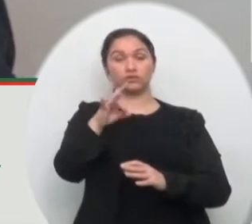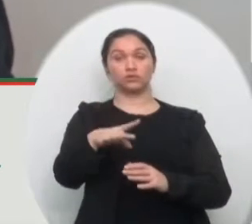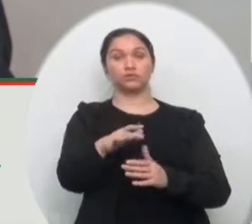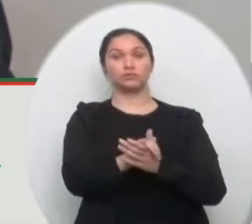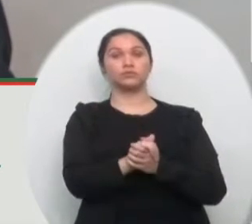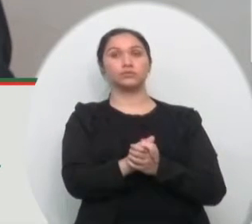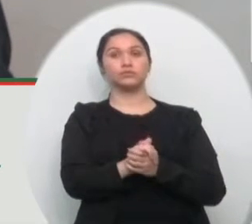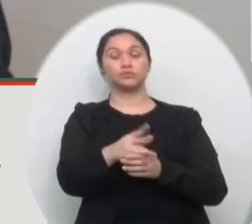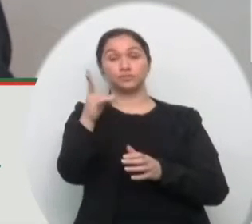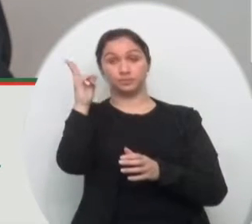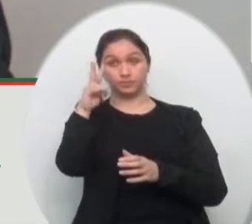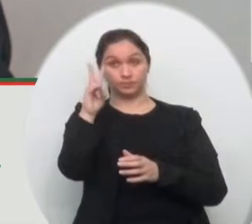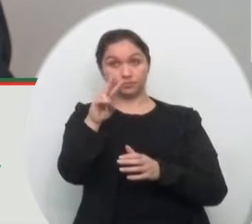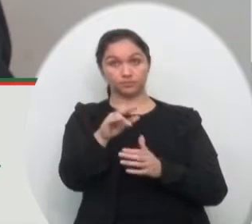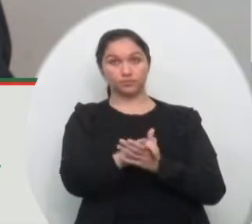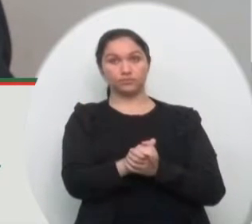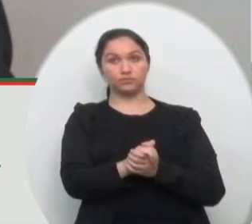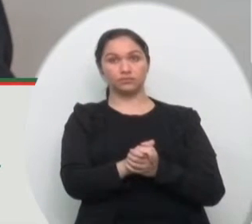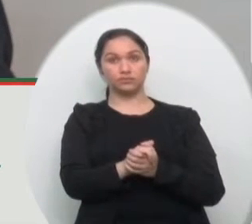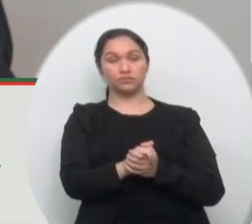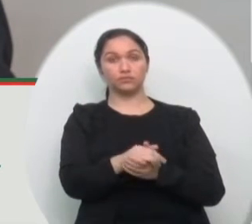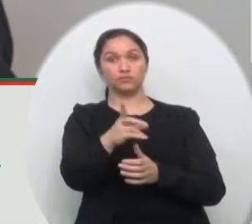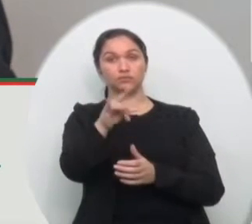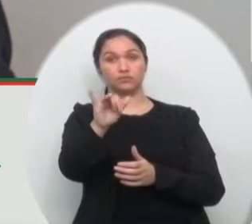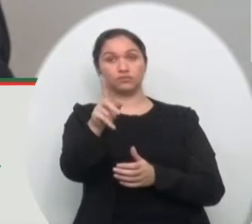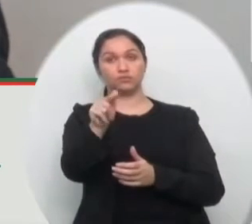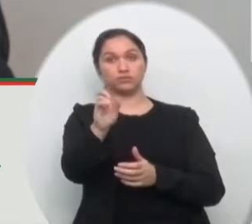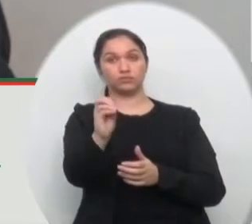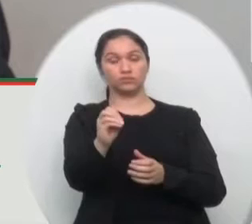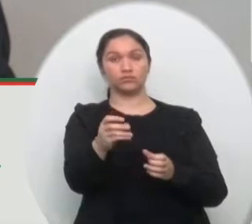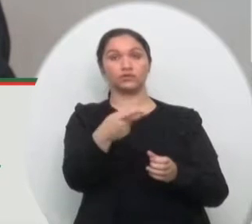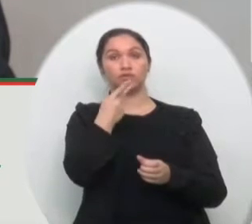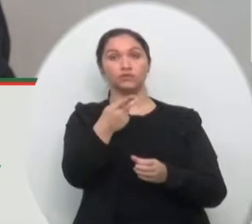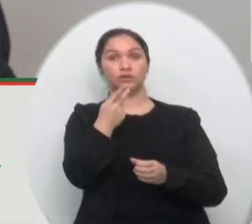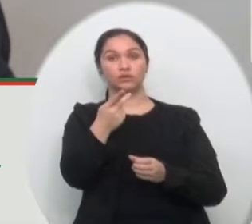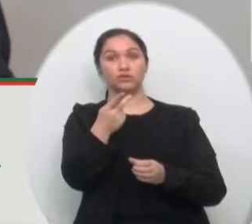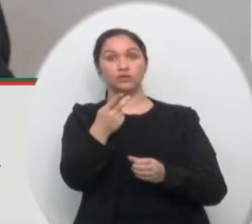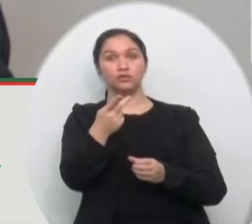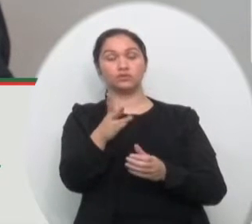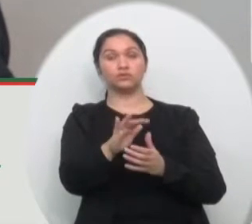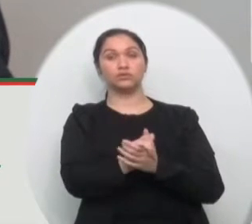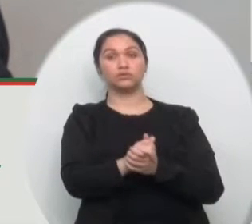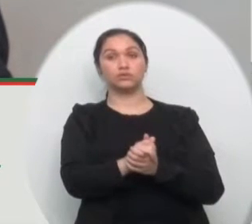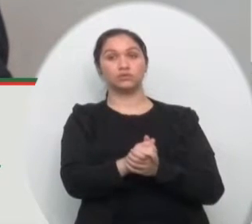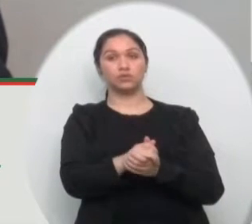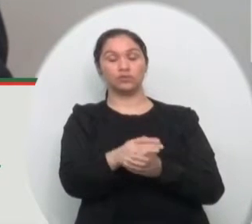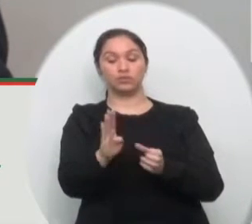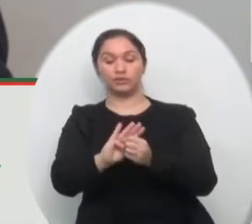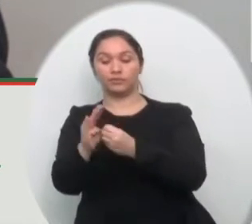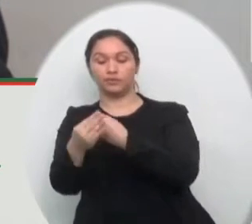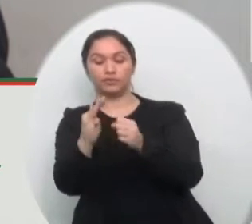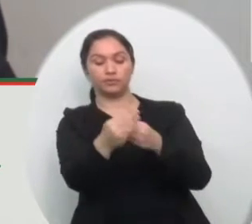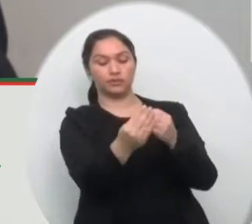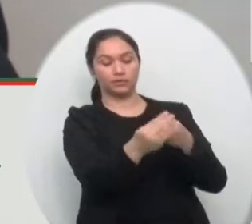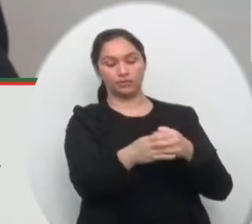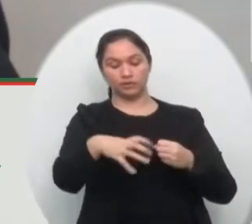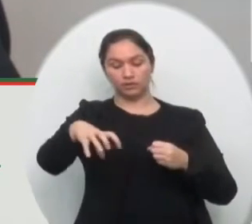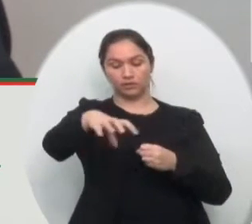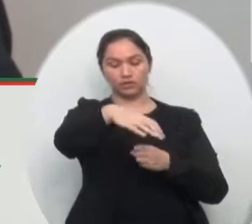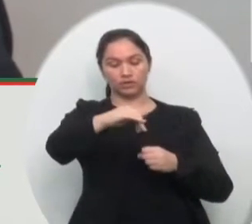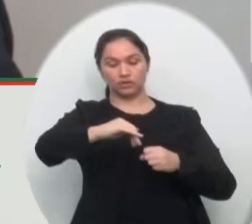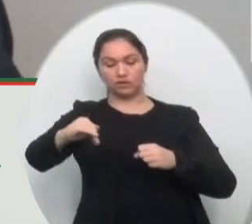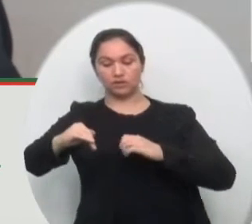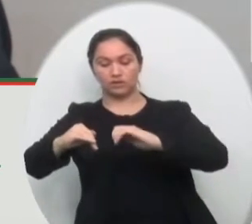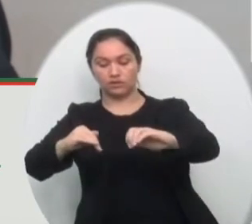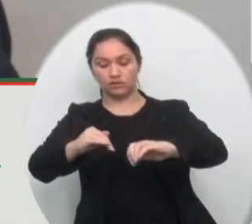o Diego levantou a temática da divisão territorial. A gente se coloca à disposição para lá esclarecer o que for necessário. Basta